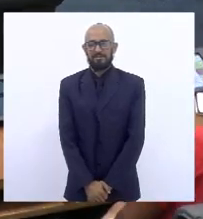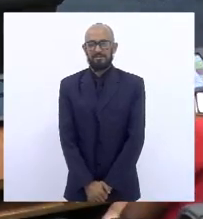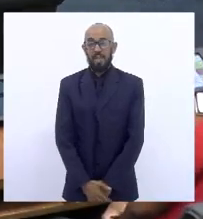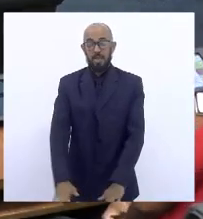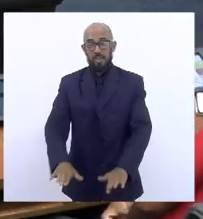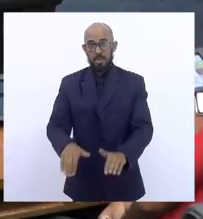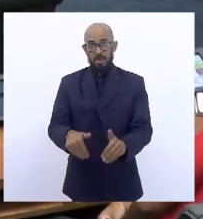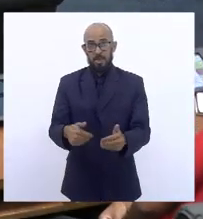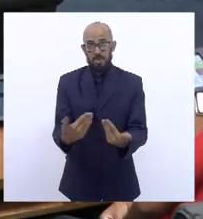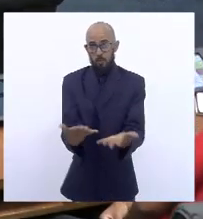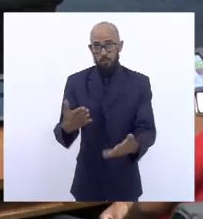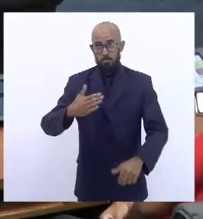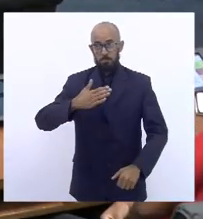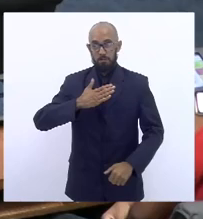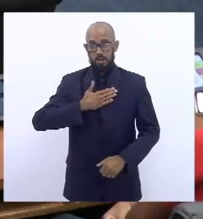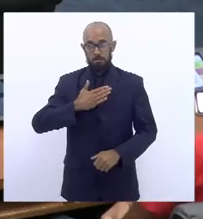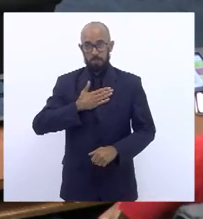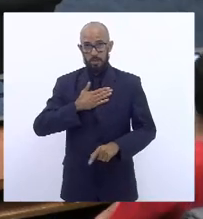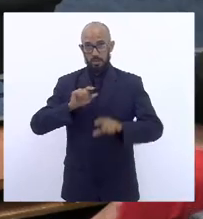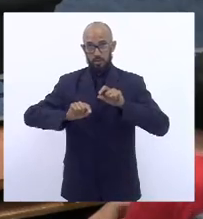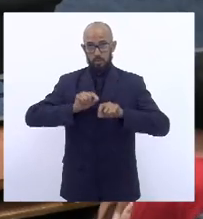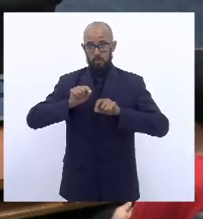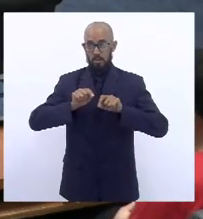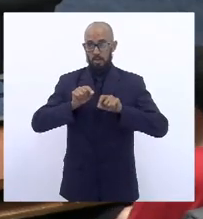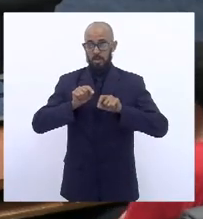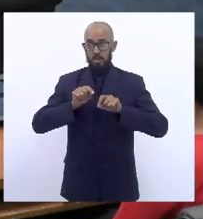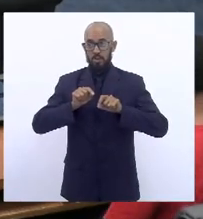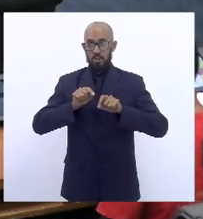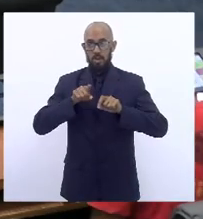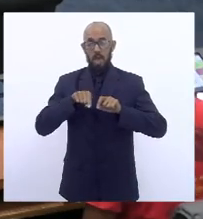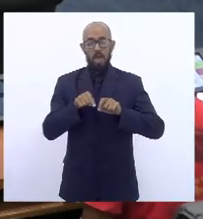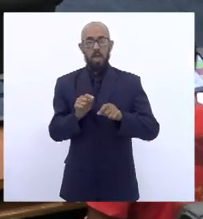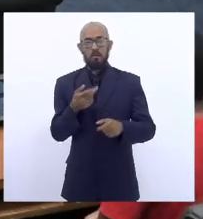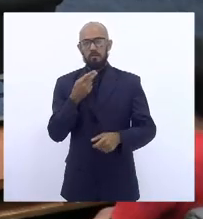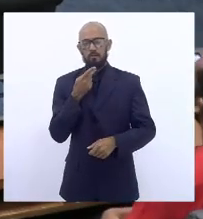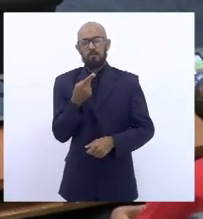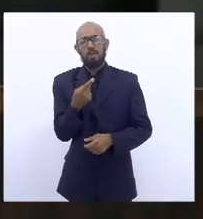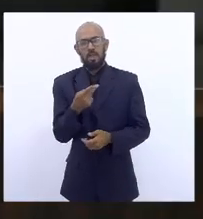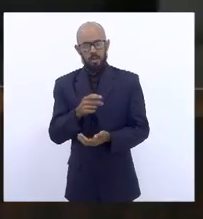Bem, a mim me cabe fazer aqui uma